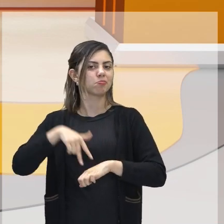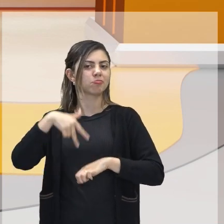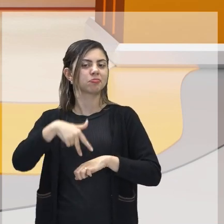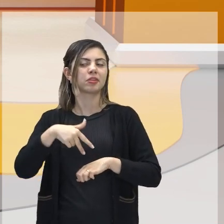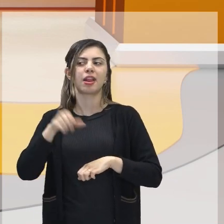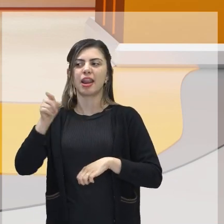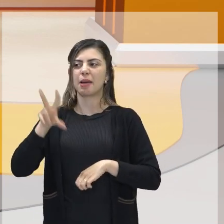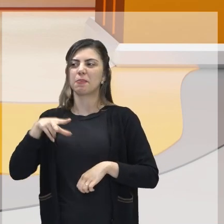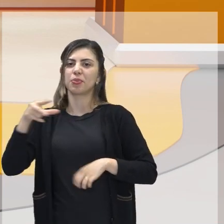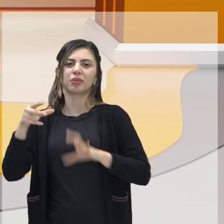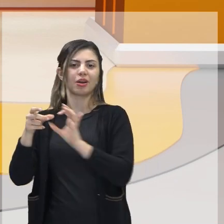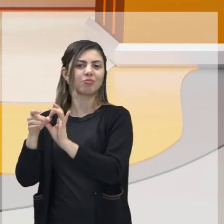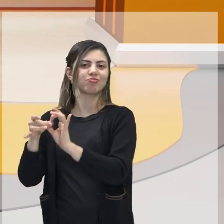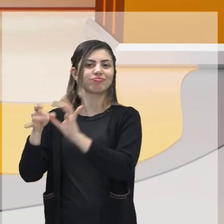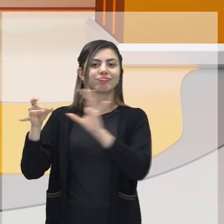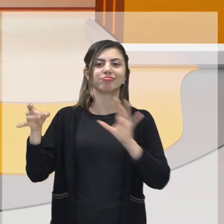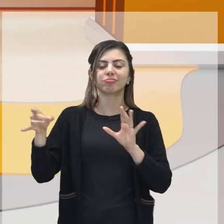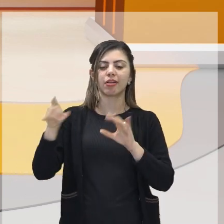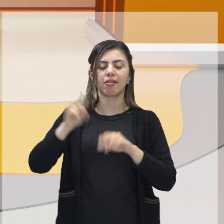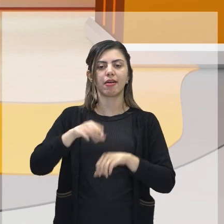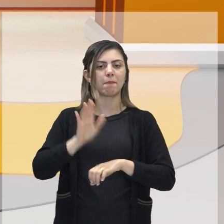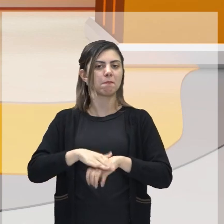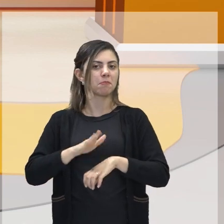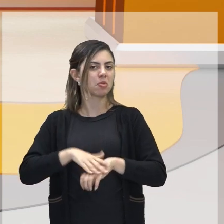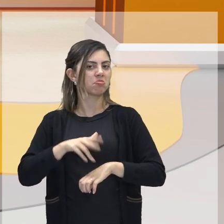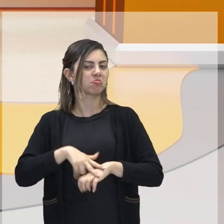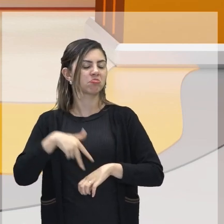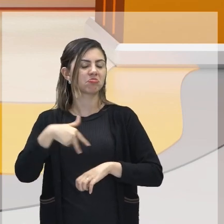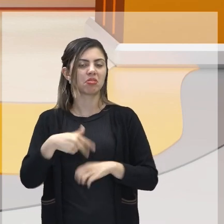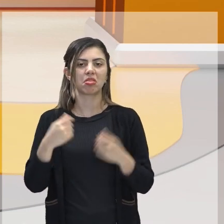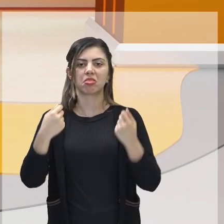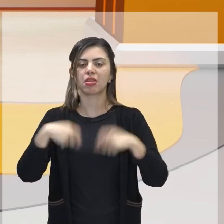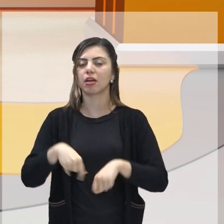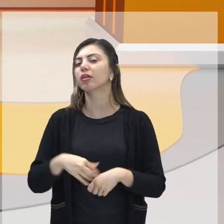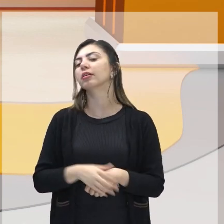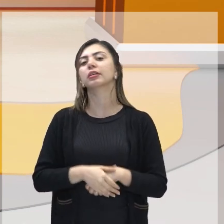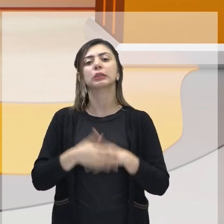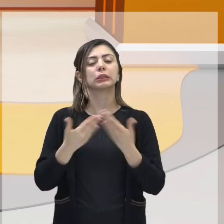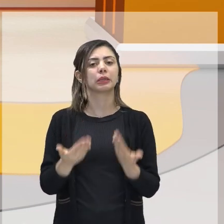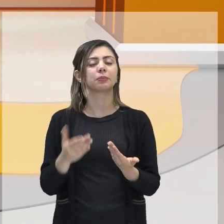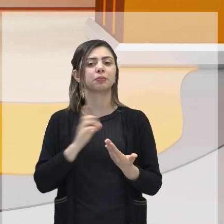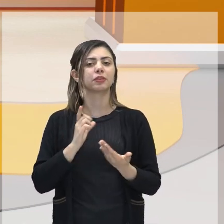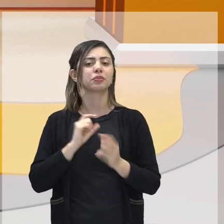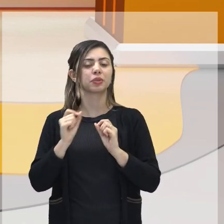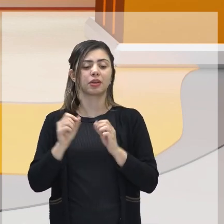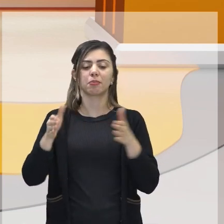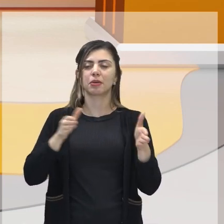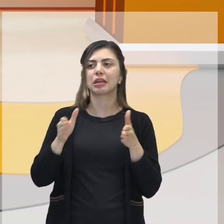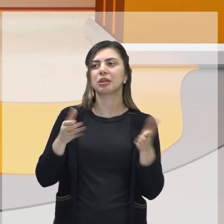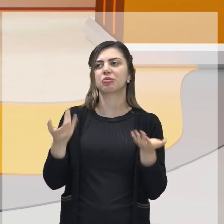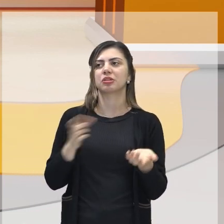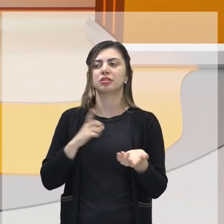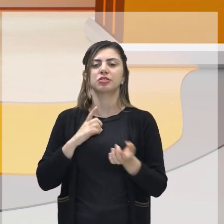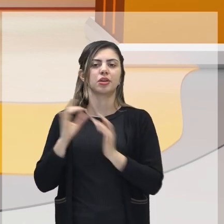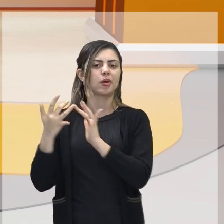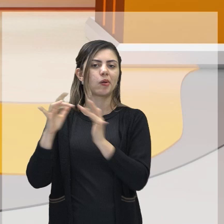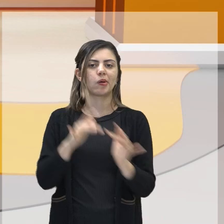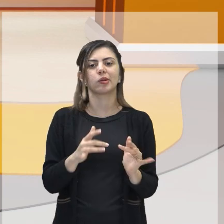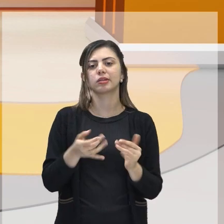Não é mais colônia, é uma nação independente. Então todo aquele aparato tecnológico de